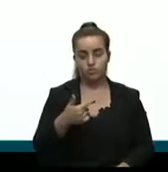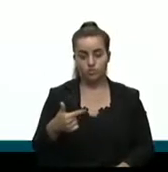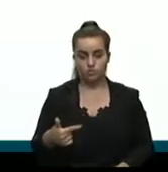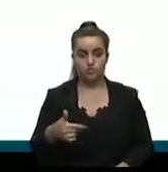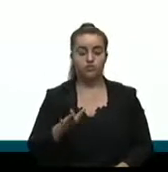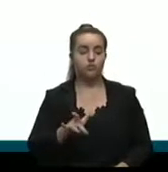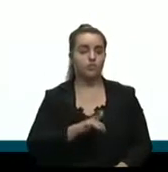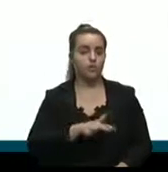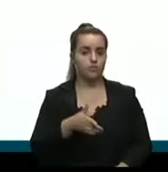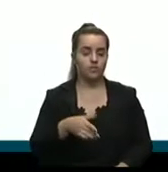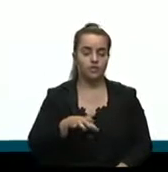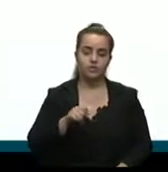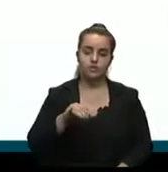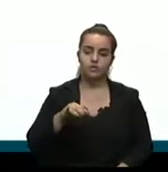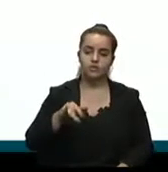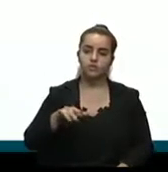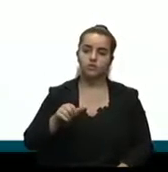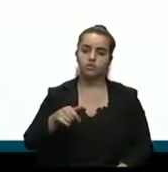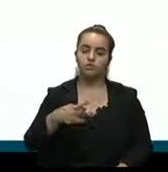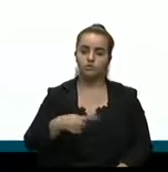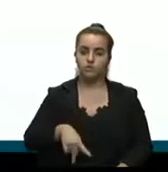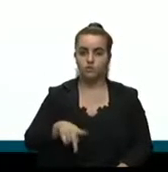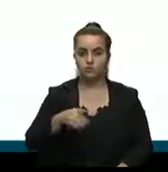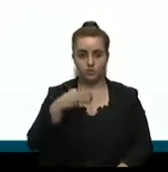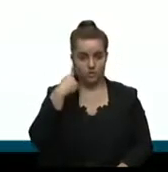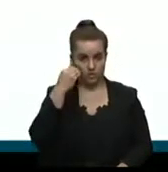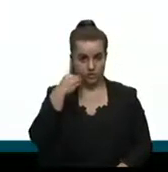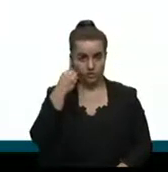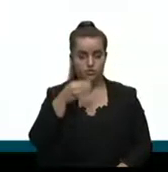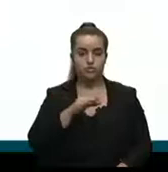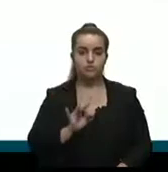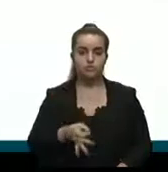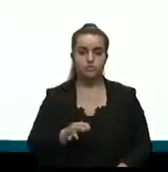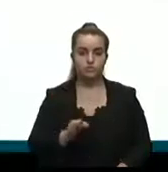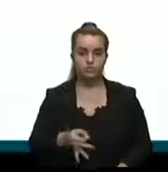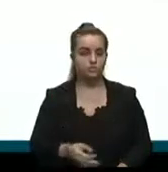7,2. Então, temos aí a estatística de teste.